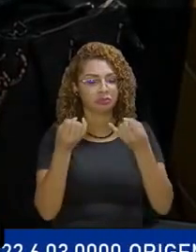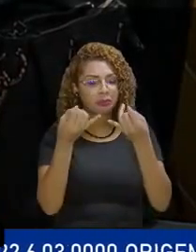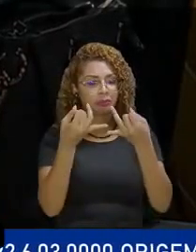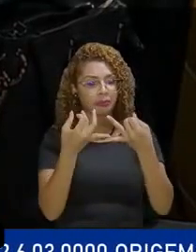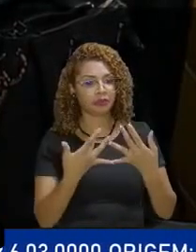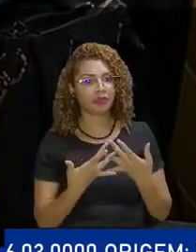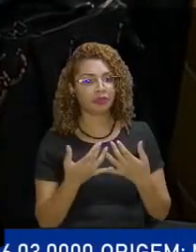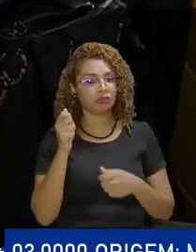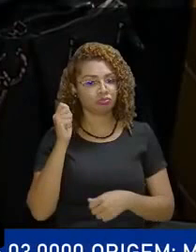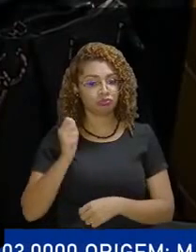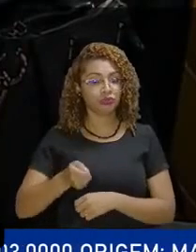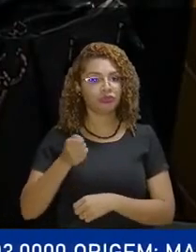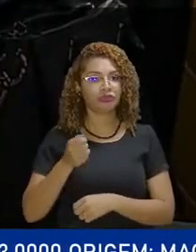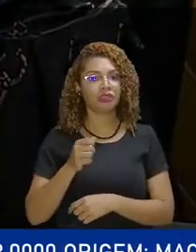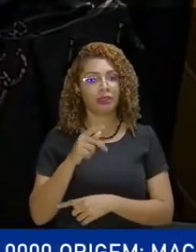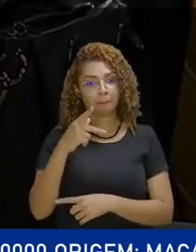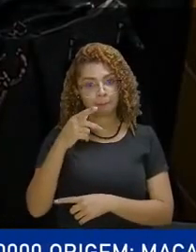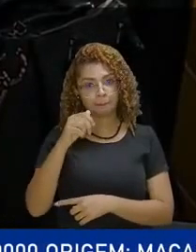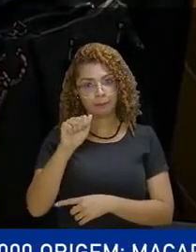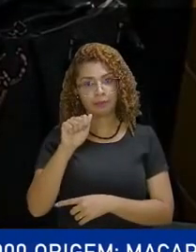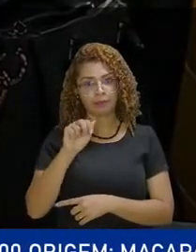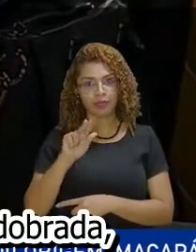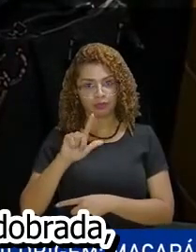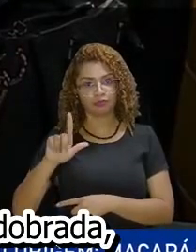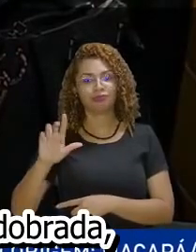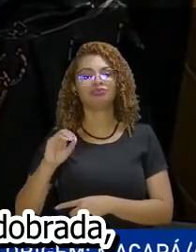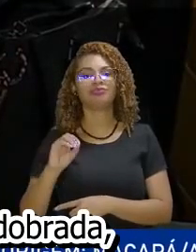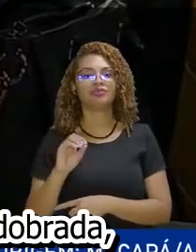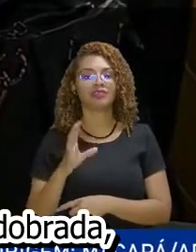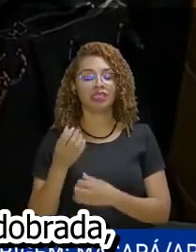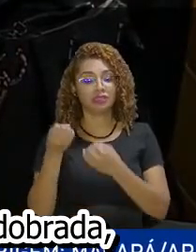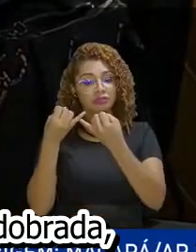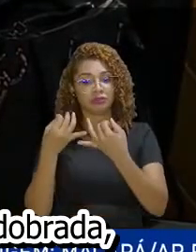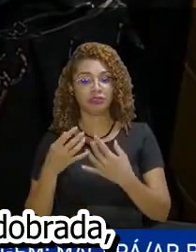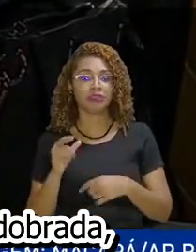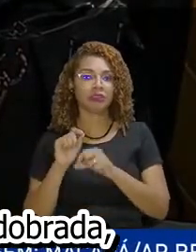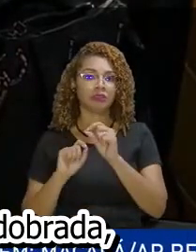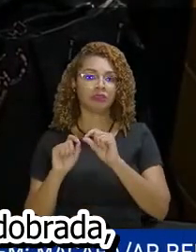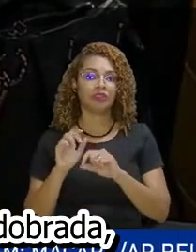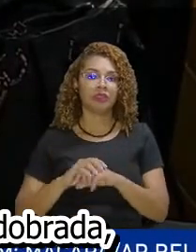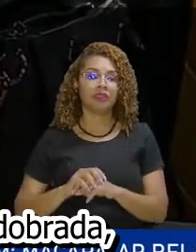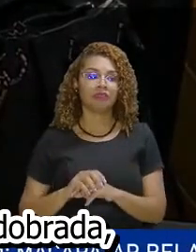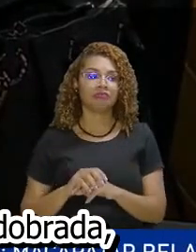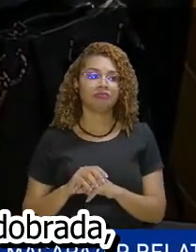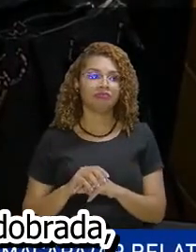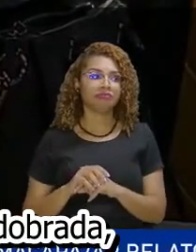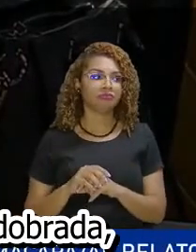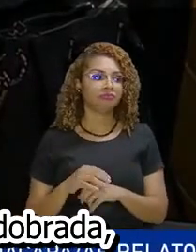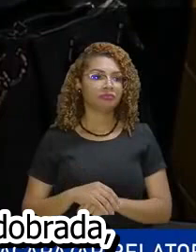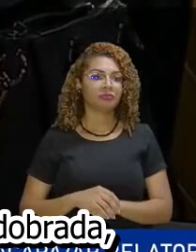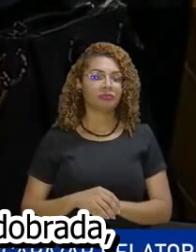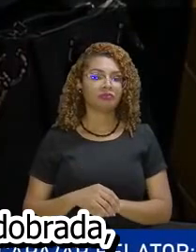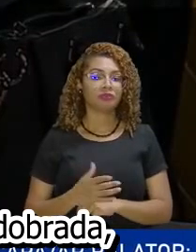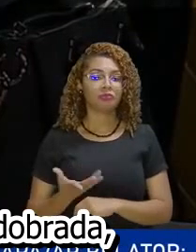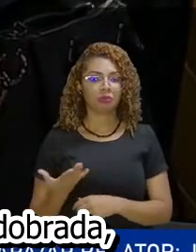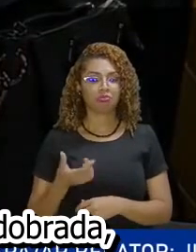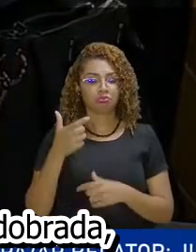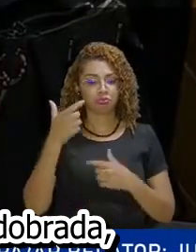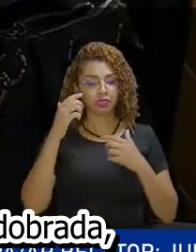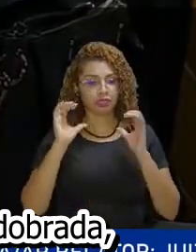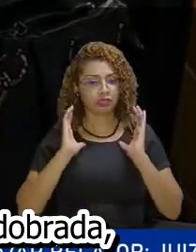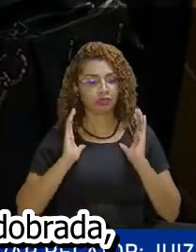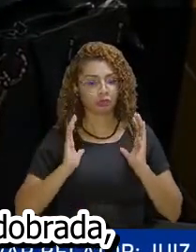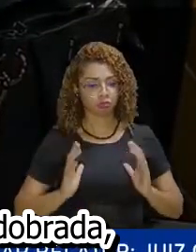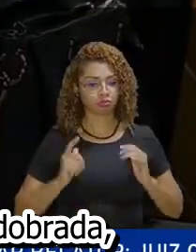Madeira, que, não obstante isso, a conduta,